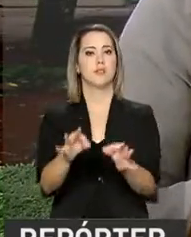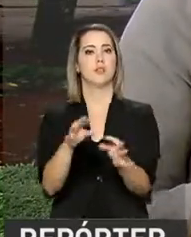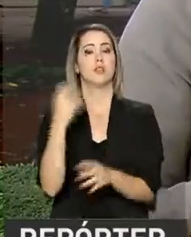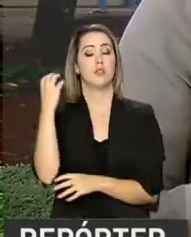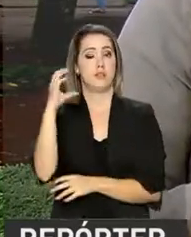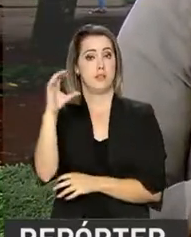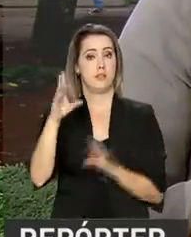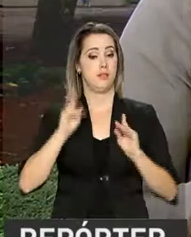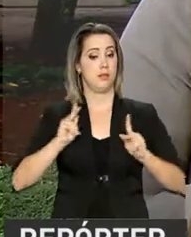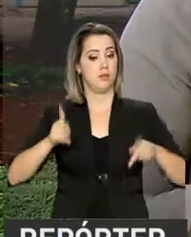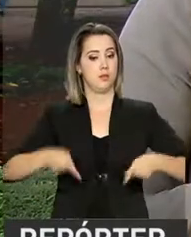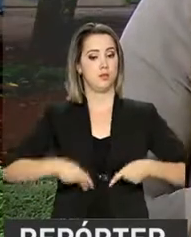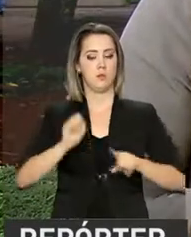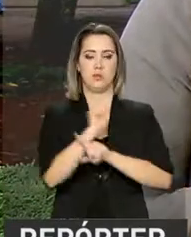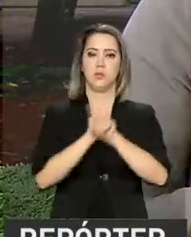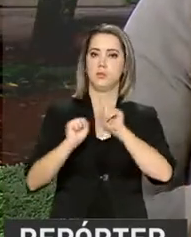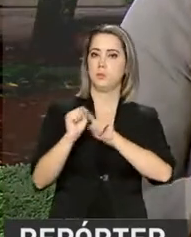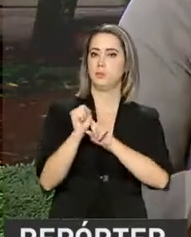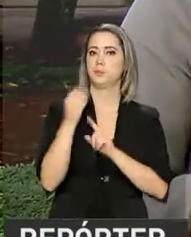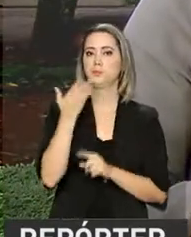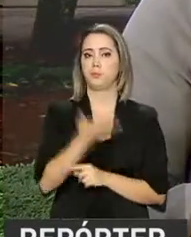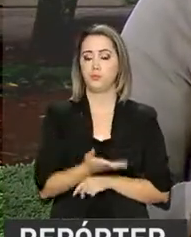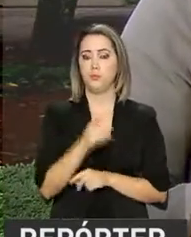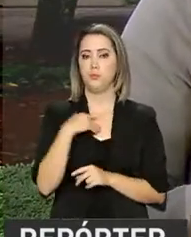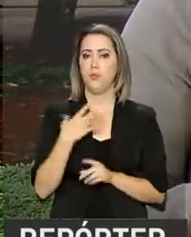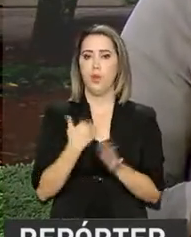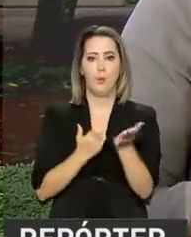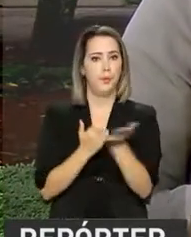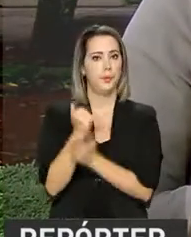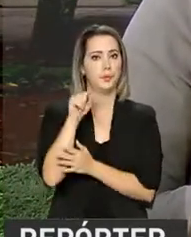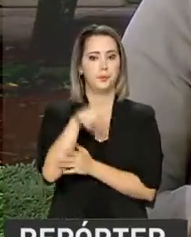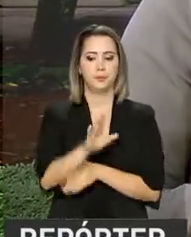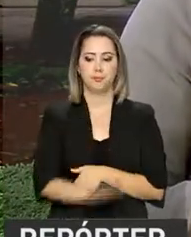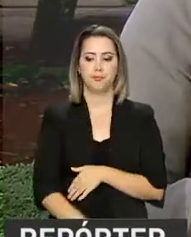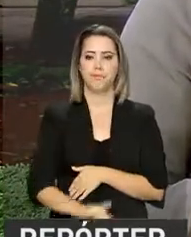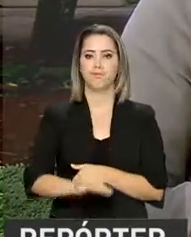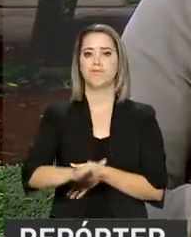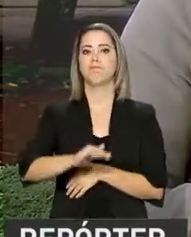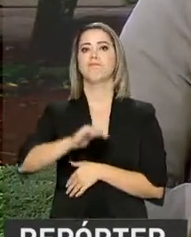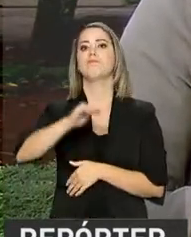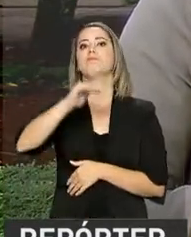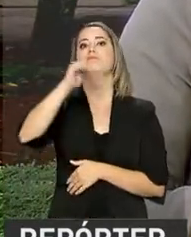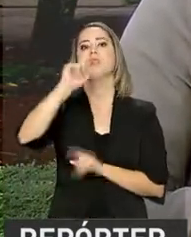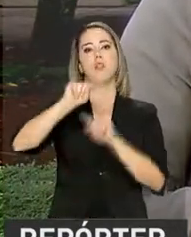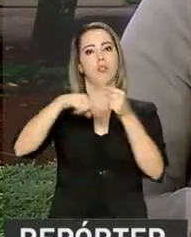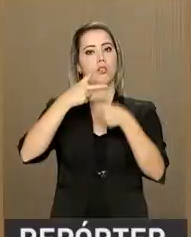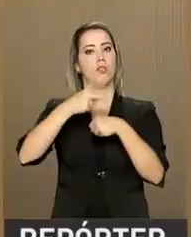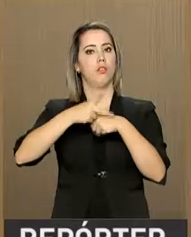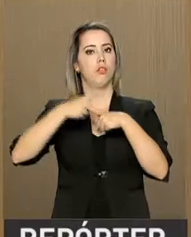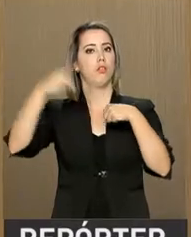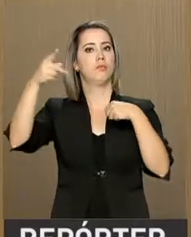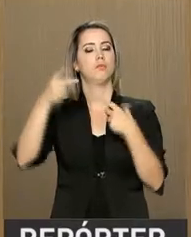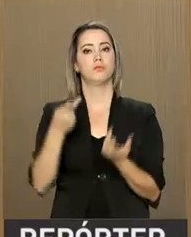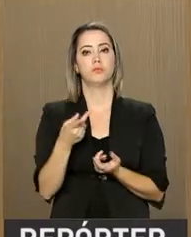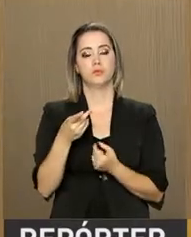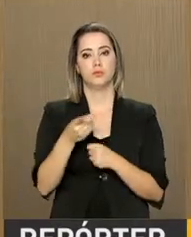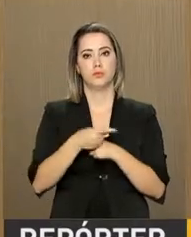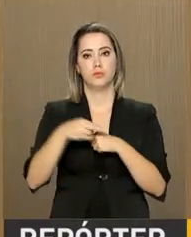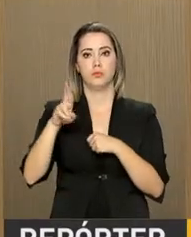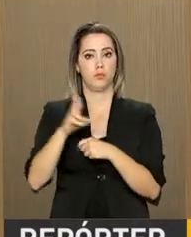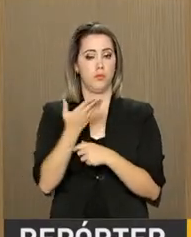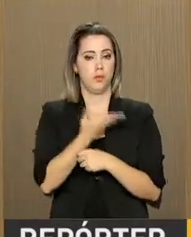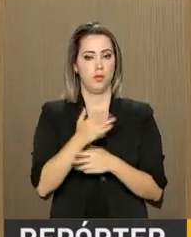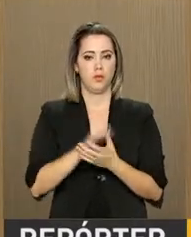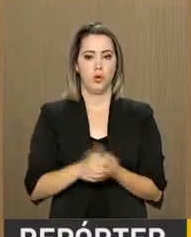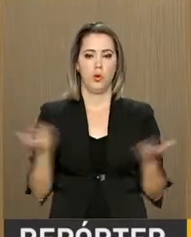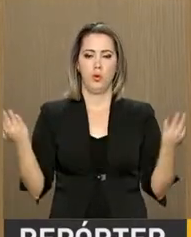ciências humanas e sociais aplicadas, desde o ensino infantil até a pós-graduação. Hoje um pai chega e